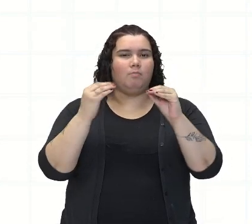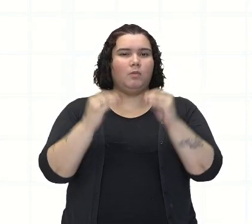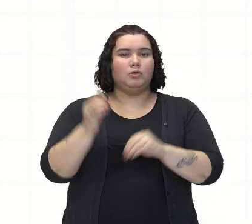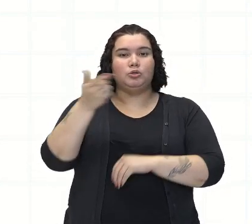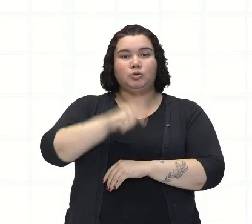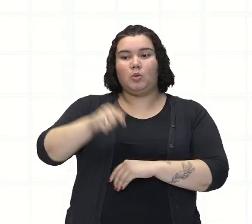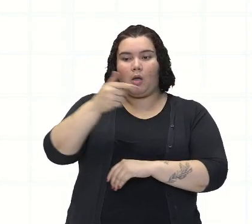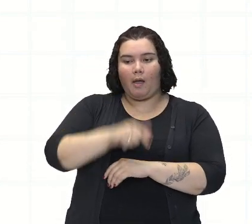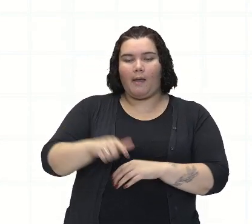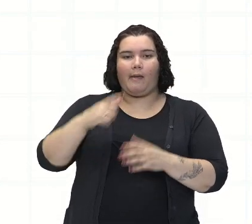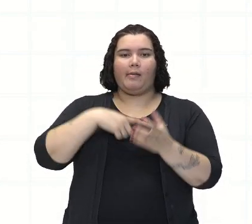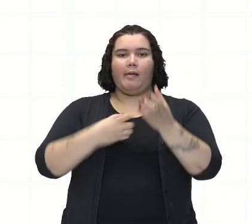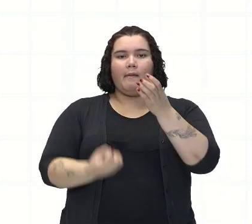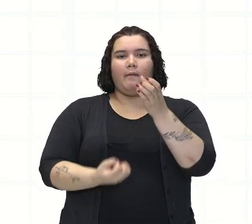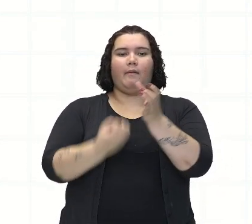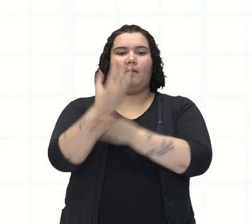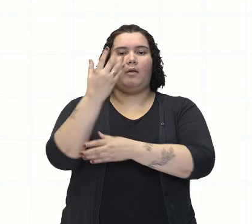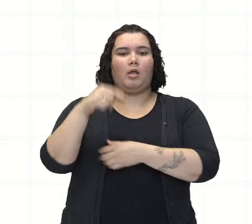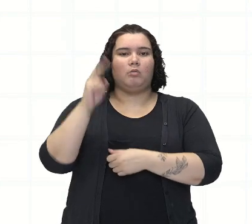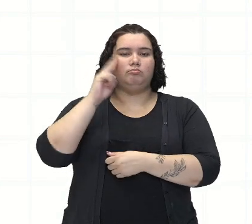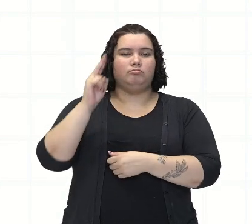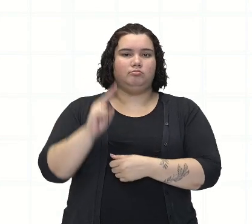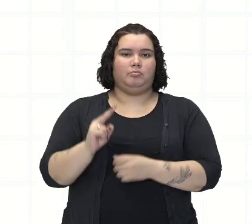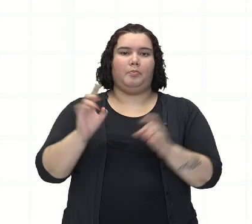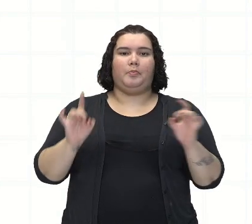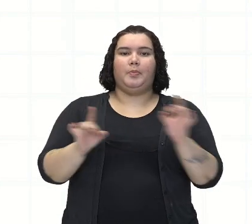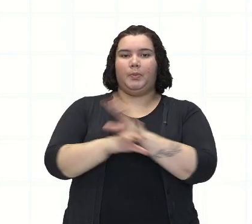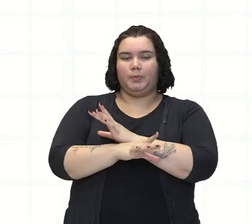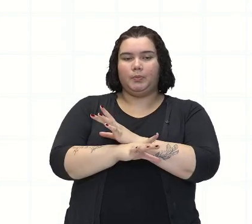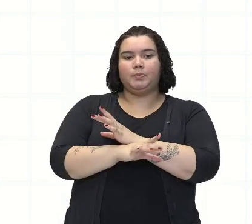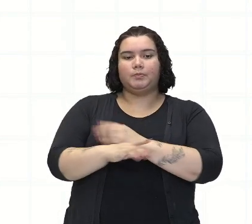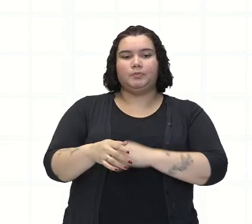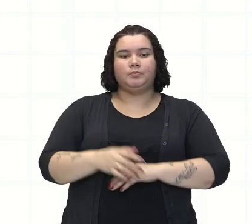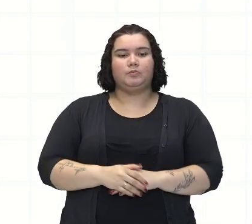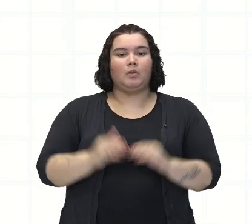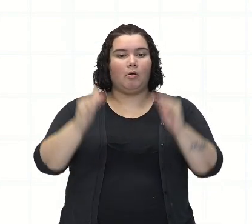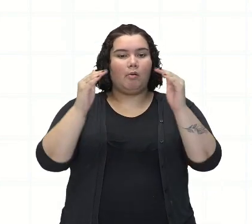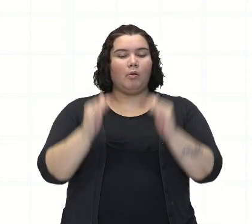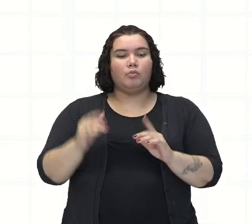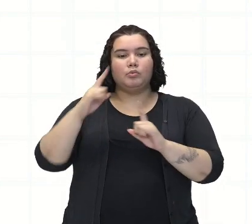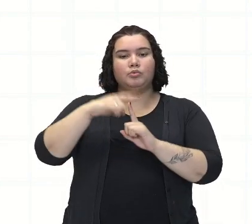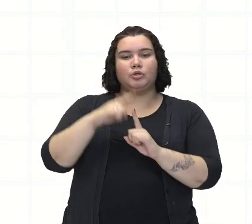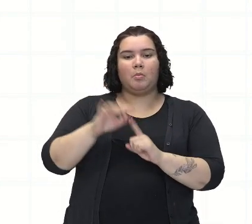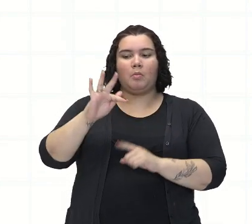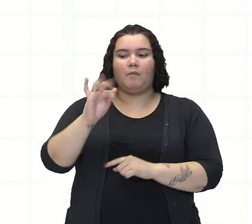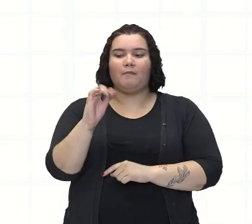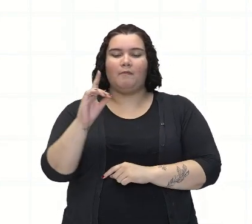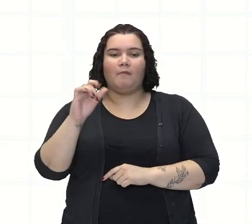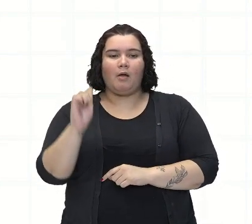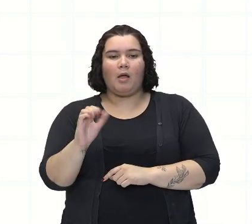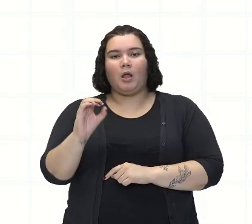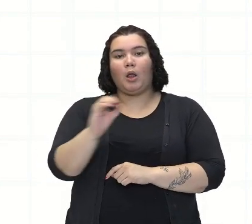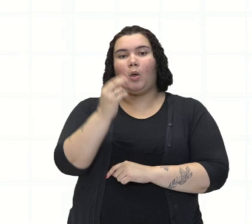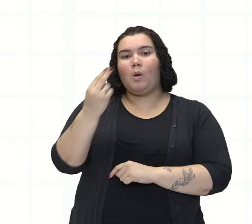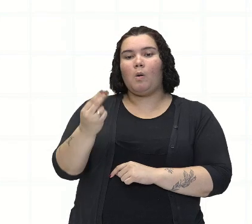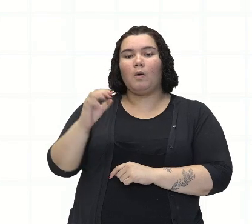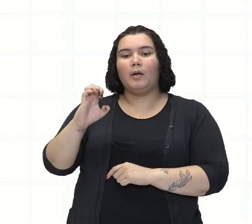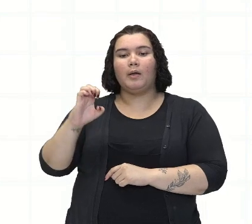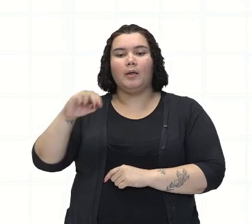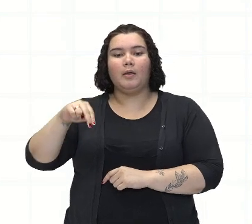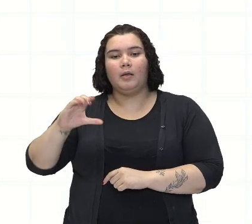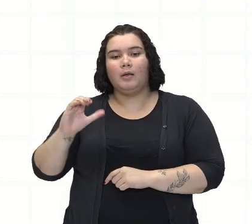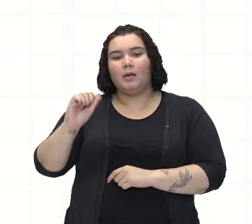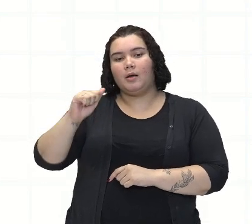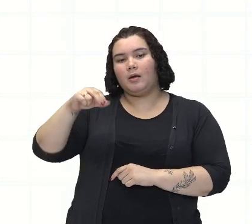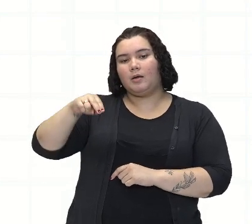repetindo até construir o conto de forma total. Contos de fada ou de encantamento, vocês também devem conhecer bastante